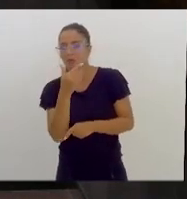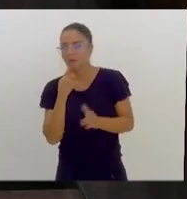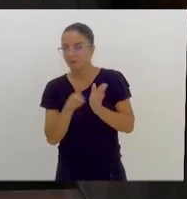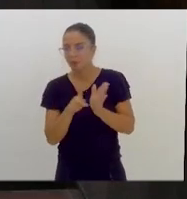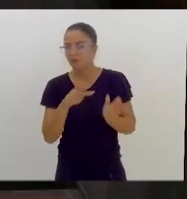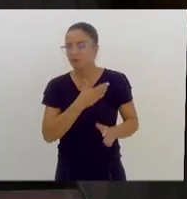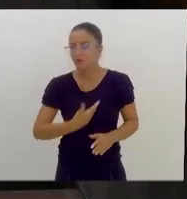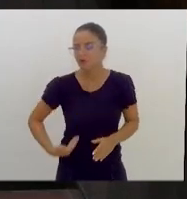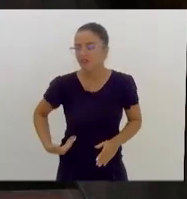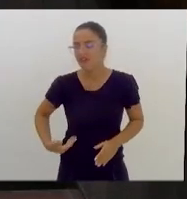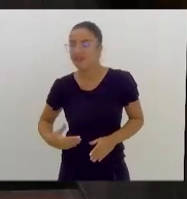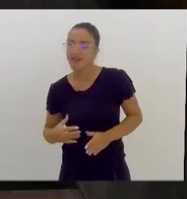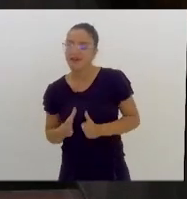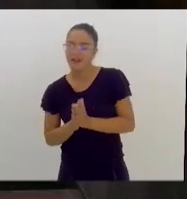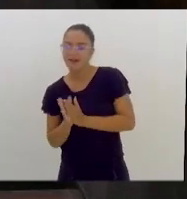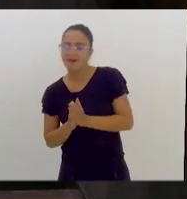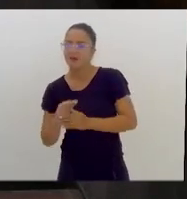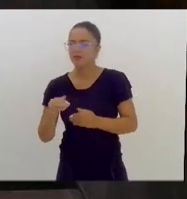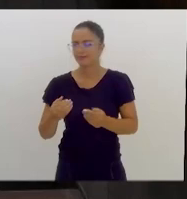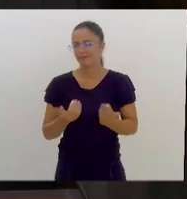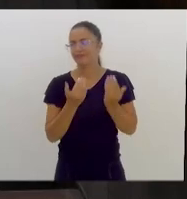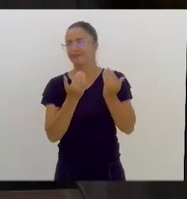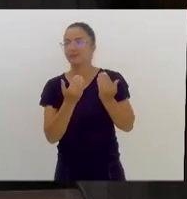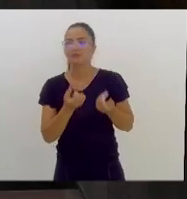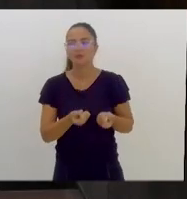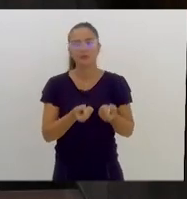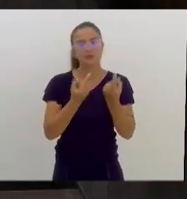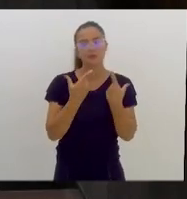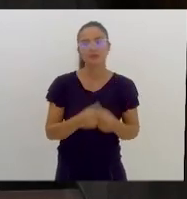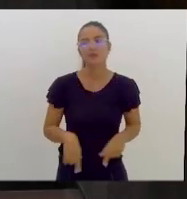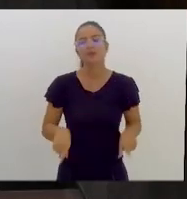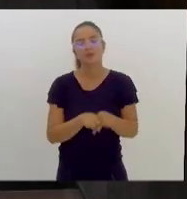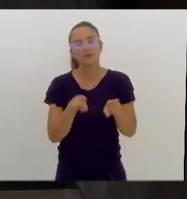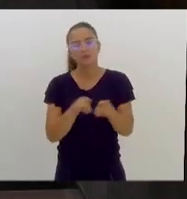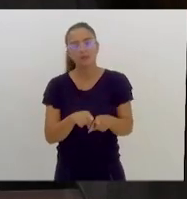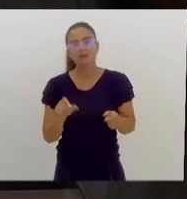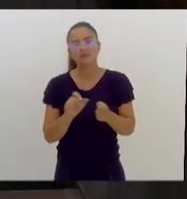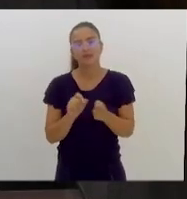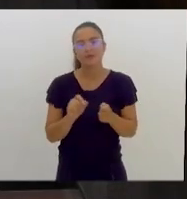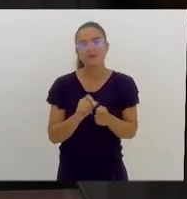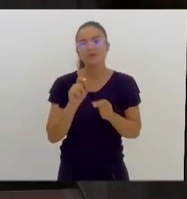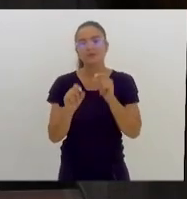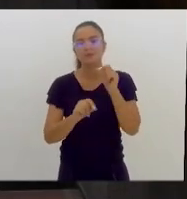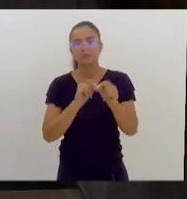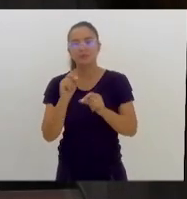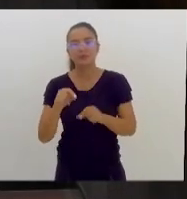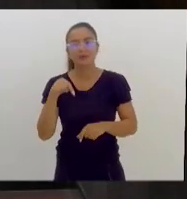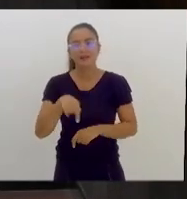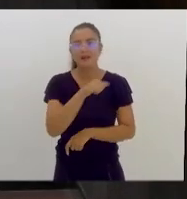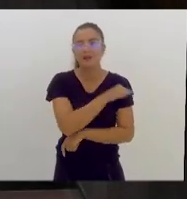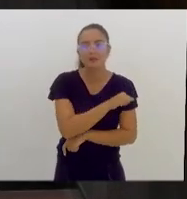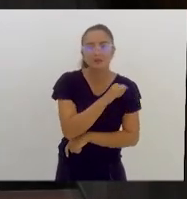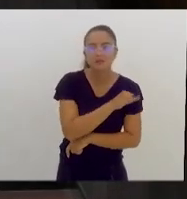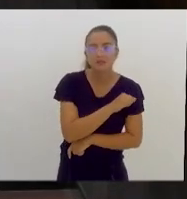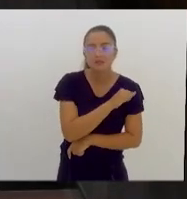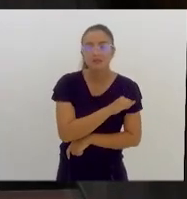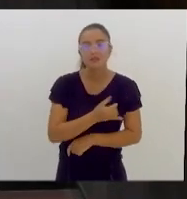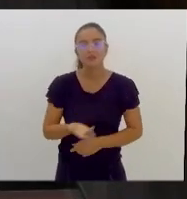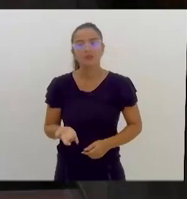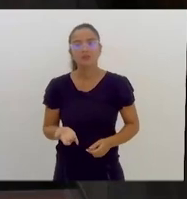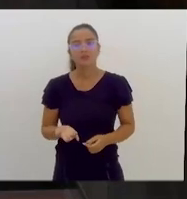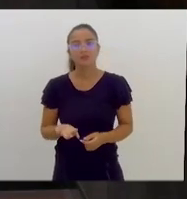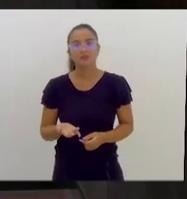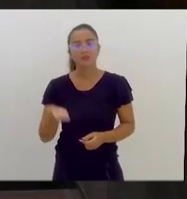que levaram a esse endividamento, além dos fatores nacionais, o simples fato também do Rio de Janeiro ter sido a capital da